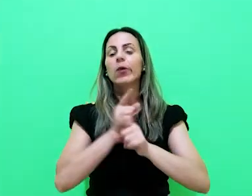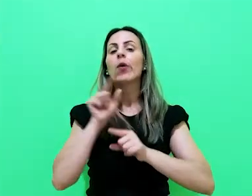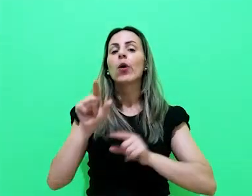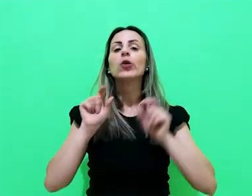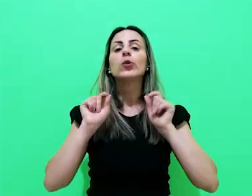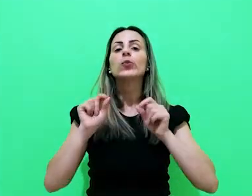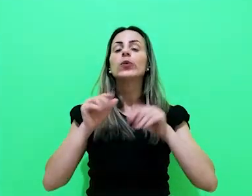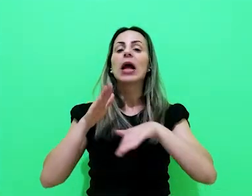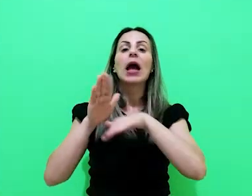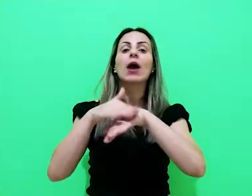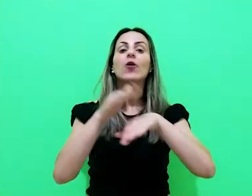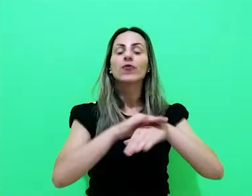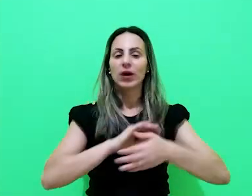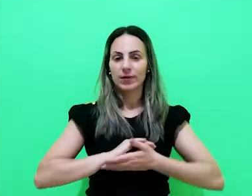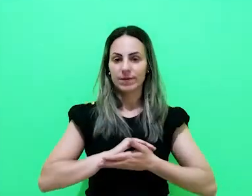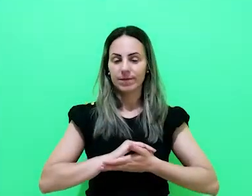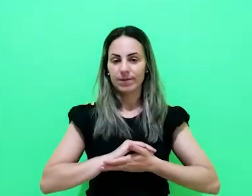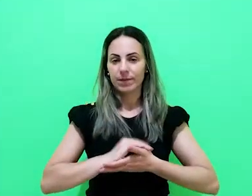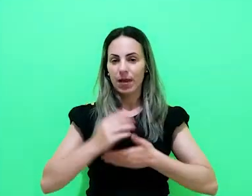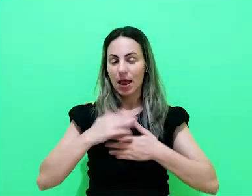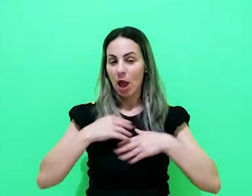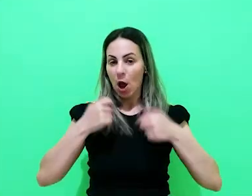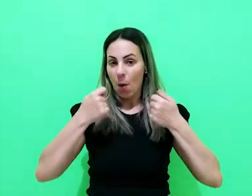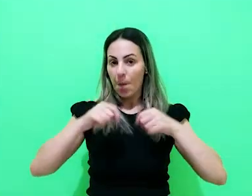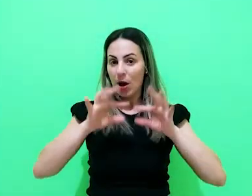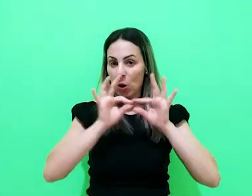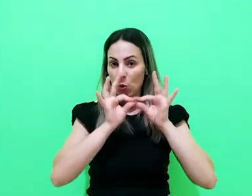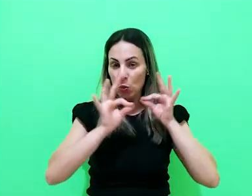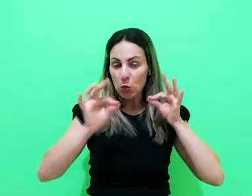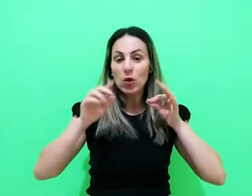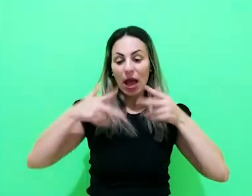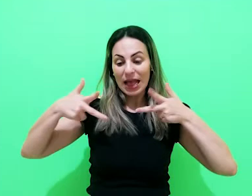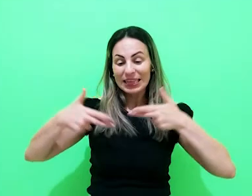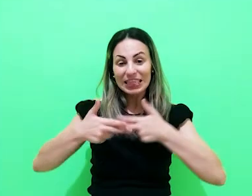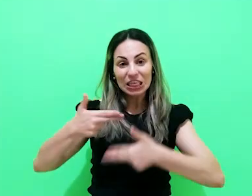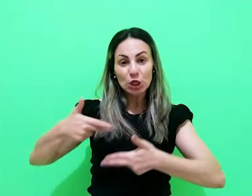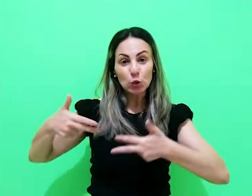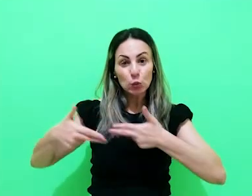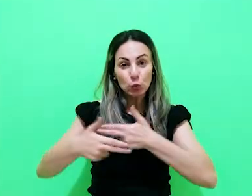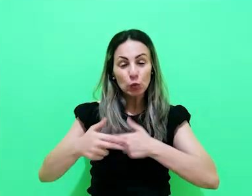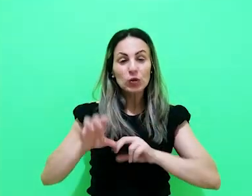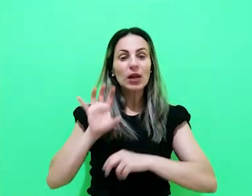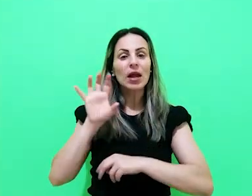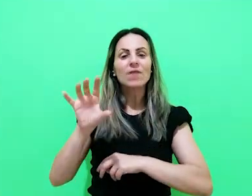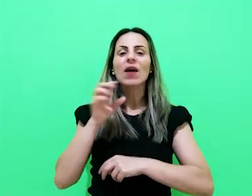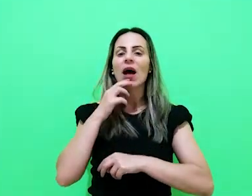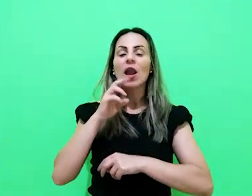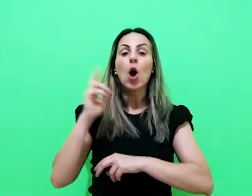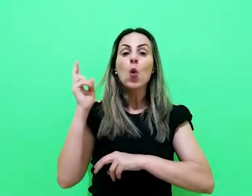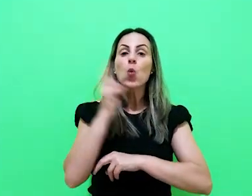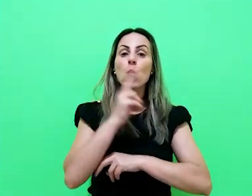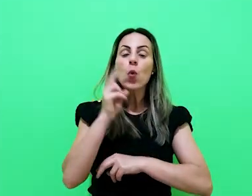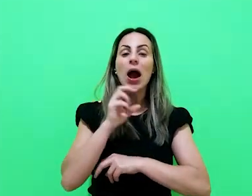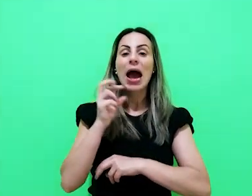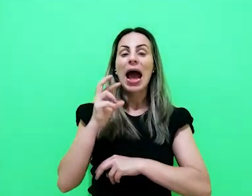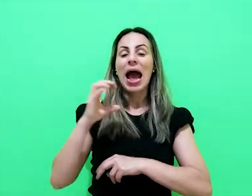dessa, o que eu vou fazer? Eu preciso de uma via aérea cirúrgica. É o que a gente chama na emergência da